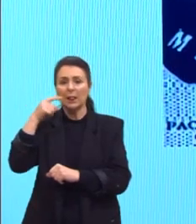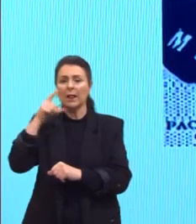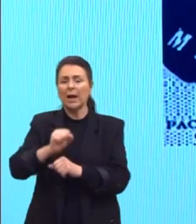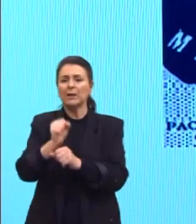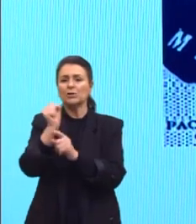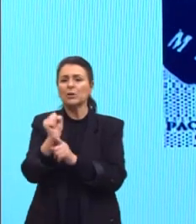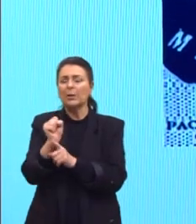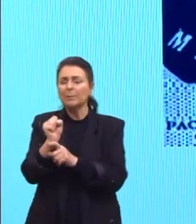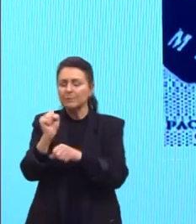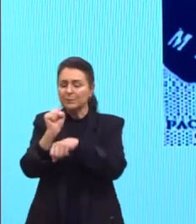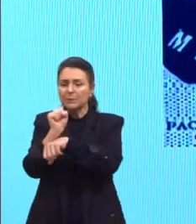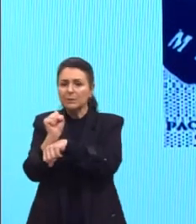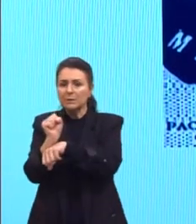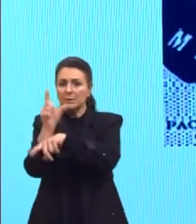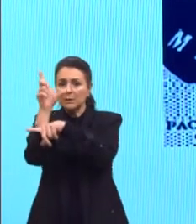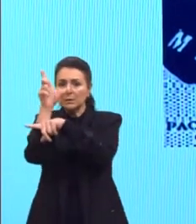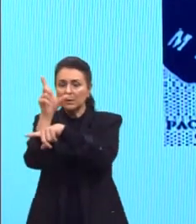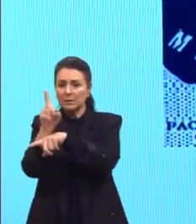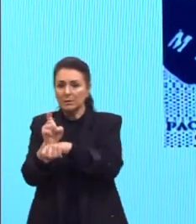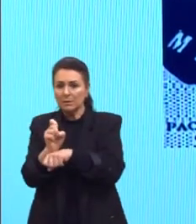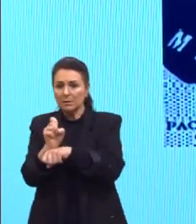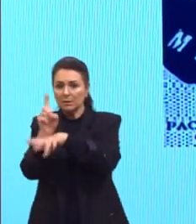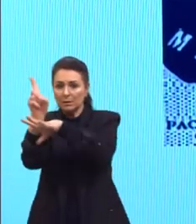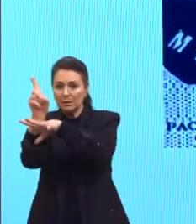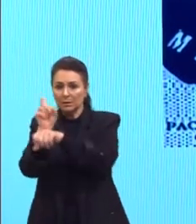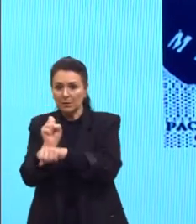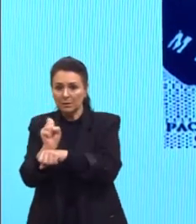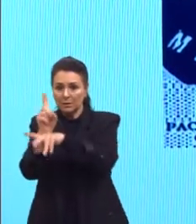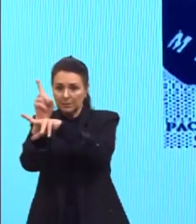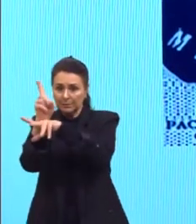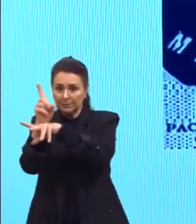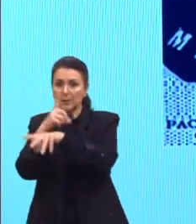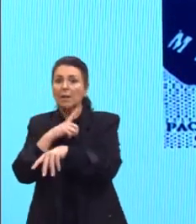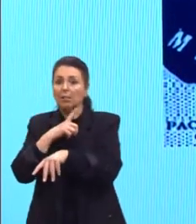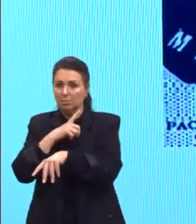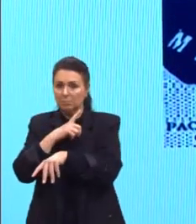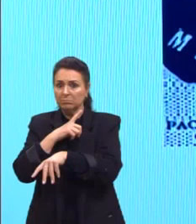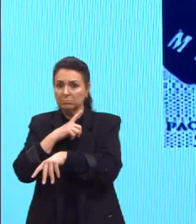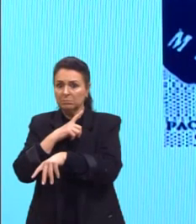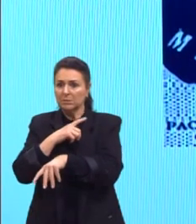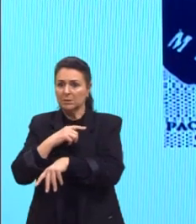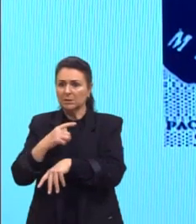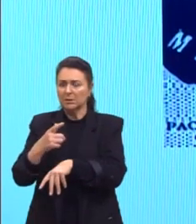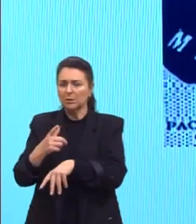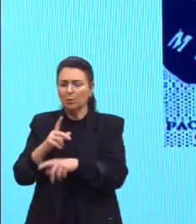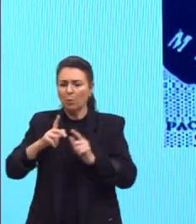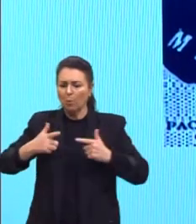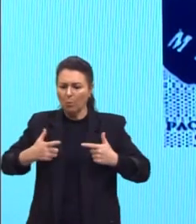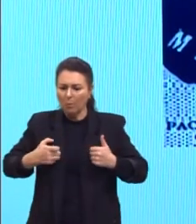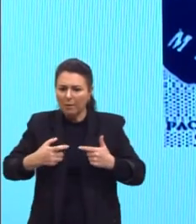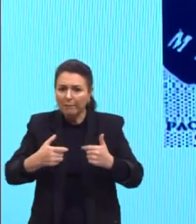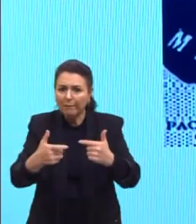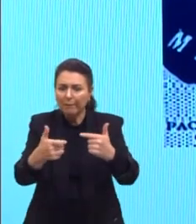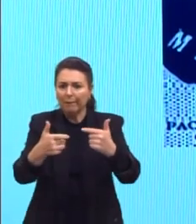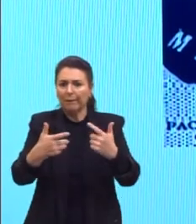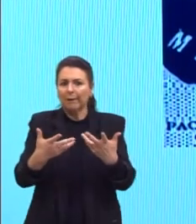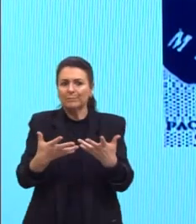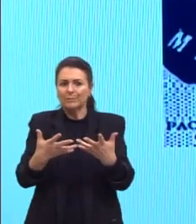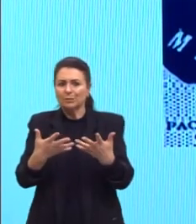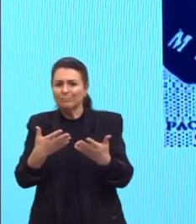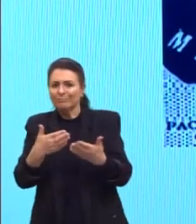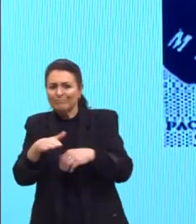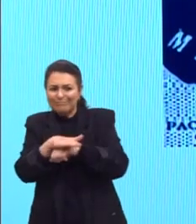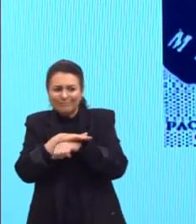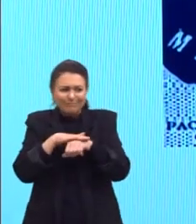atômicas voltados para os Estados Unidos aí foi todo uma guerra diplomática né